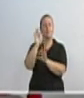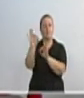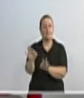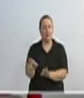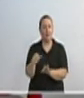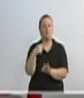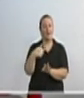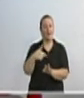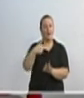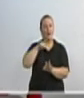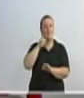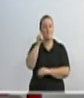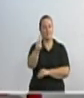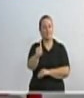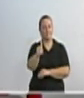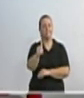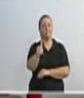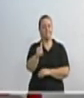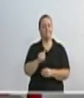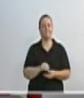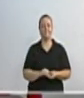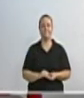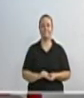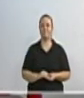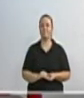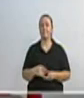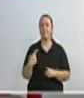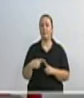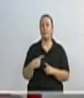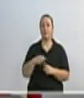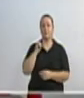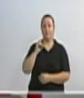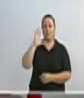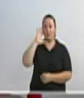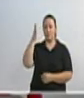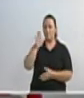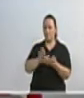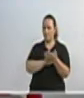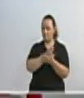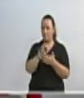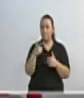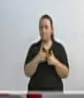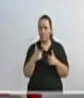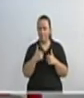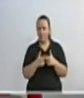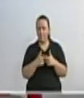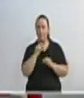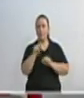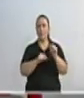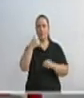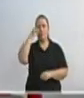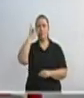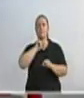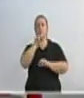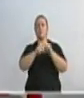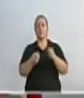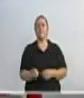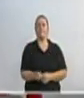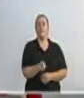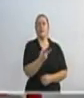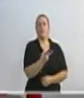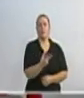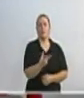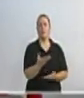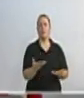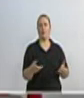ele trabalha. Porque, desse modo, se não resolvermos o problema, então que não vendamos mais planos de telefonia